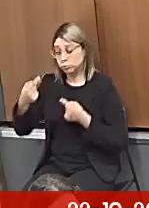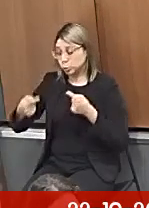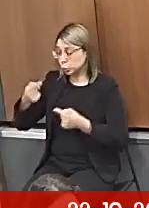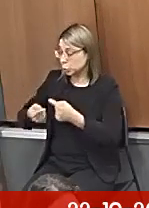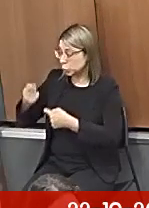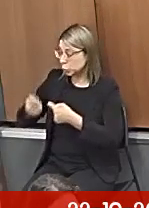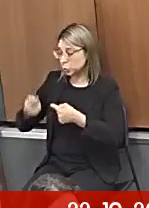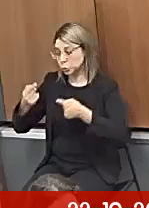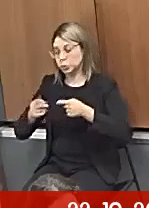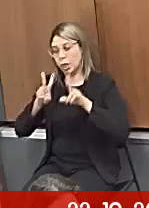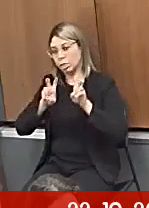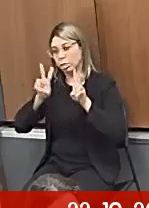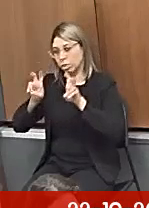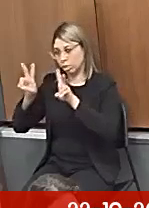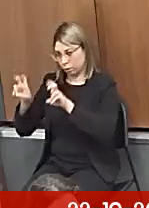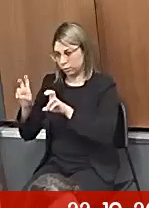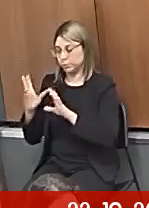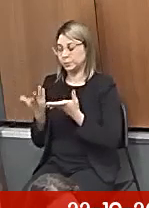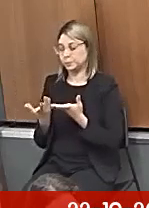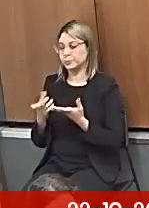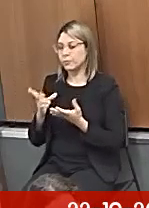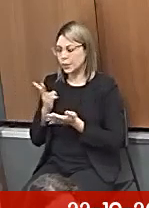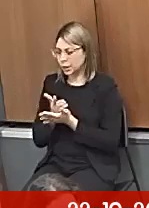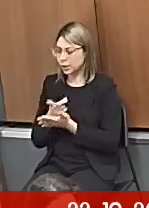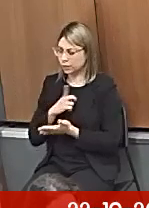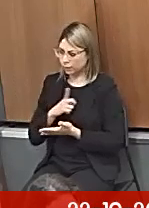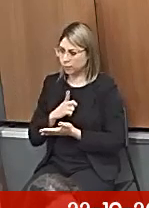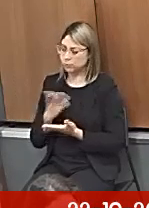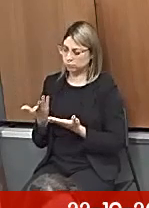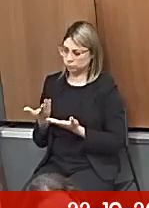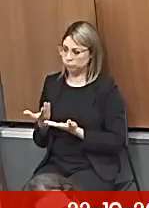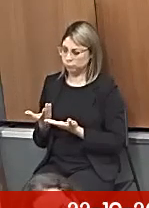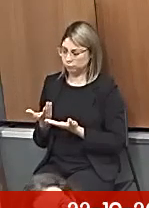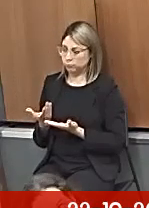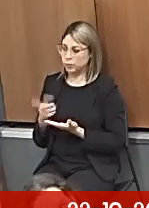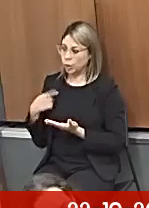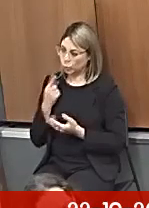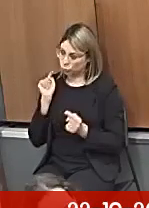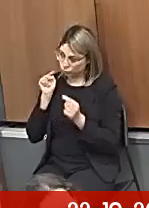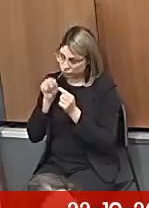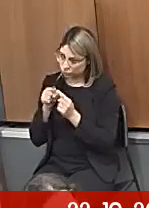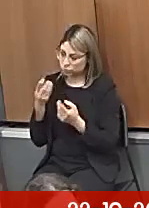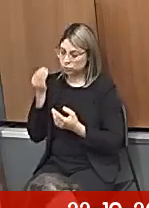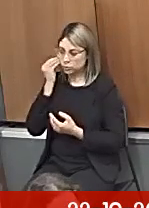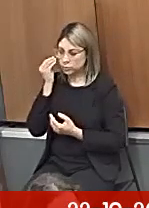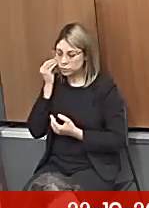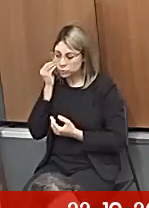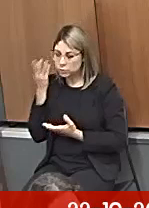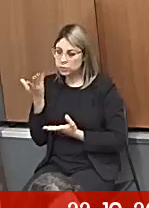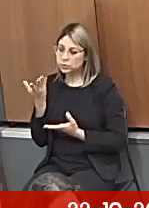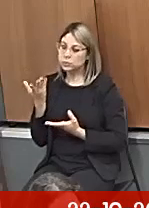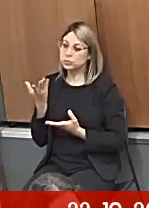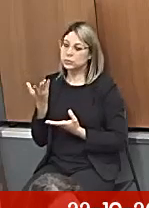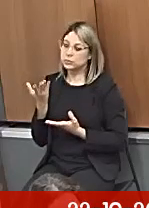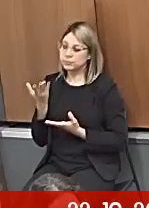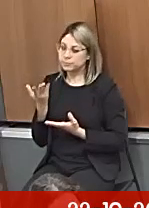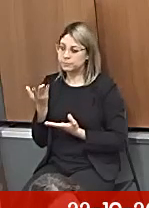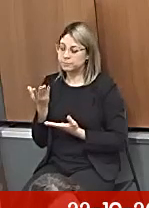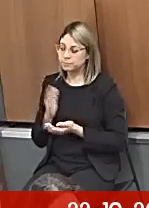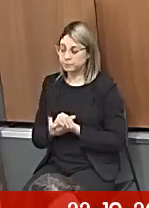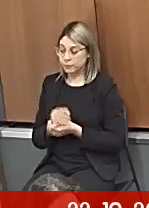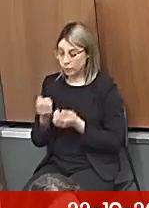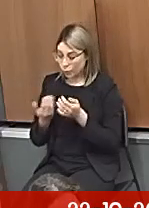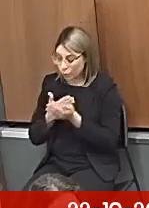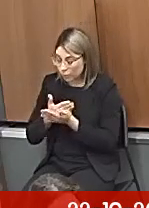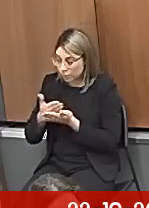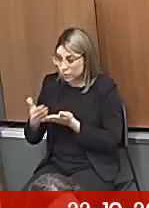debater todos os temas. A gente terá sempre, e é isso que a gente está pretendendo, vamos ver se dá tempo, lançar esse